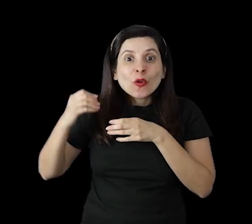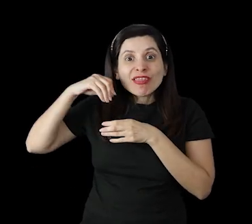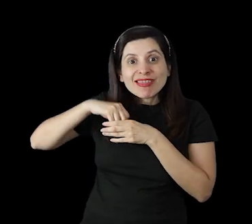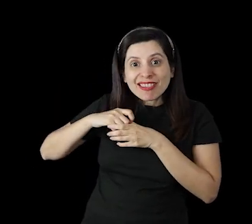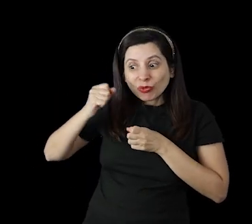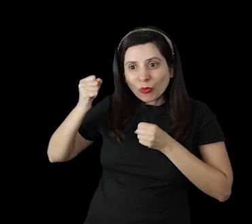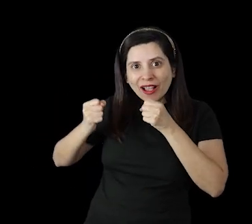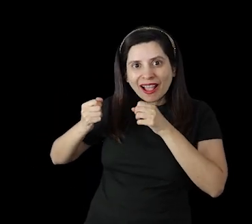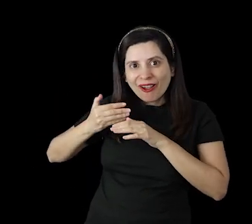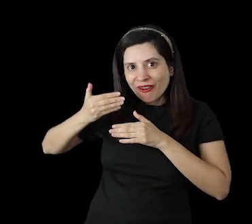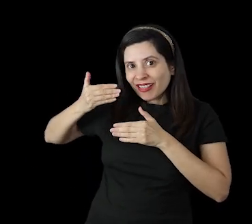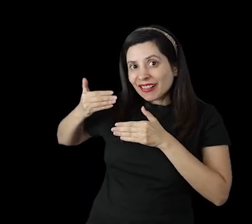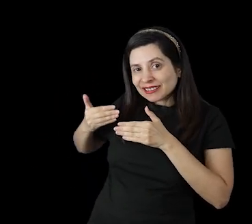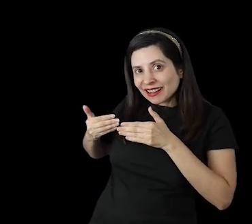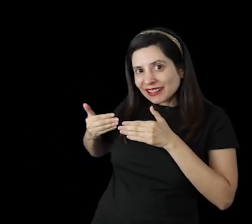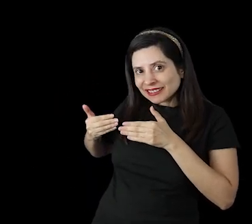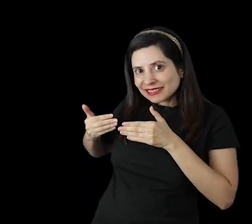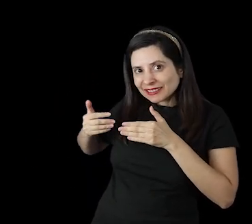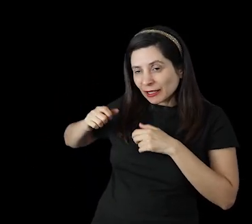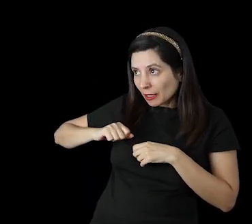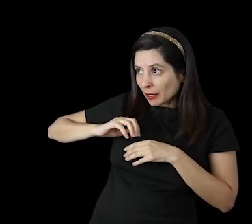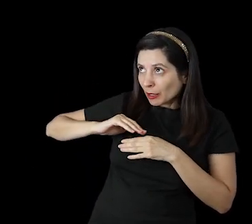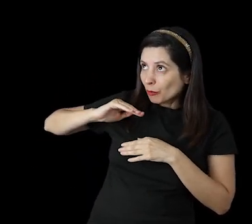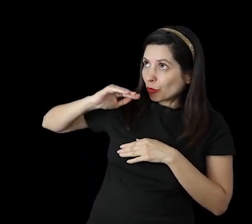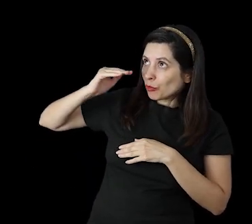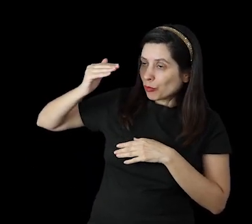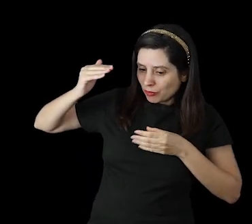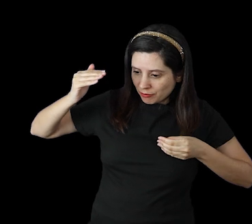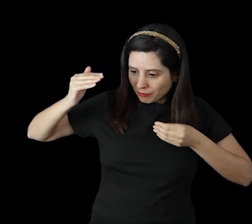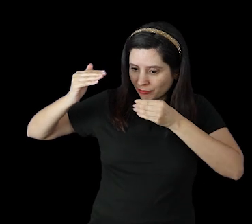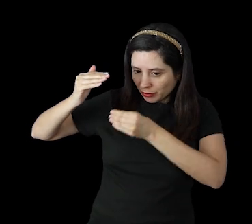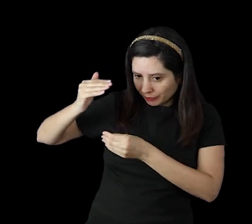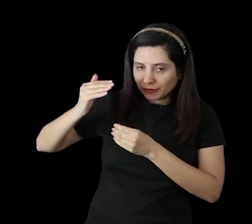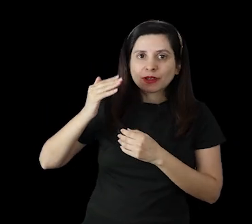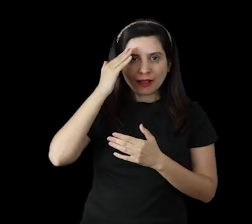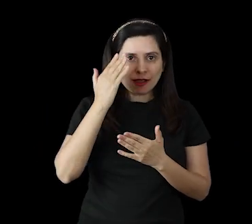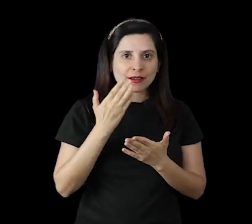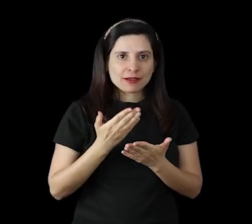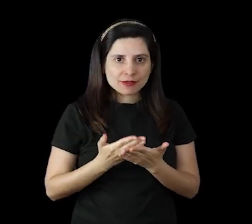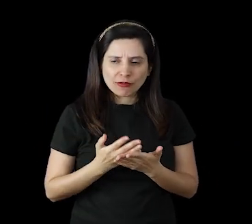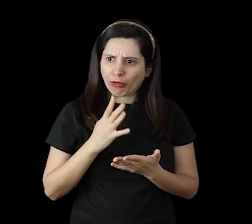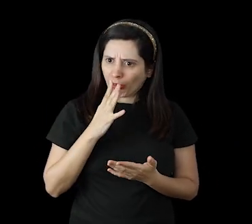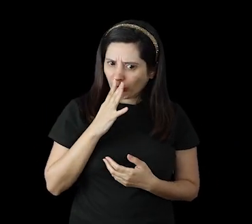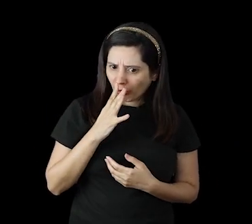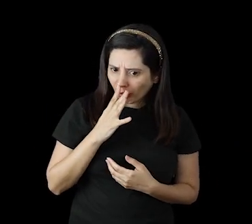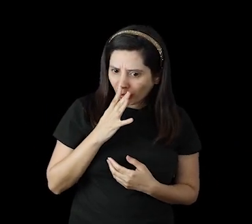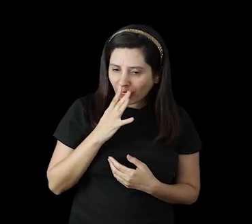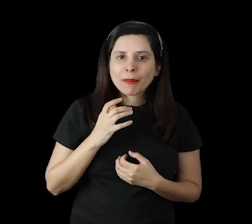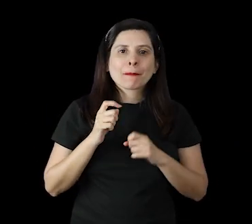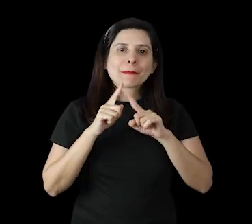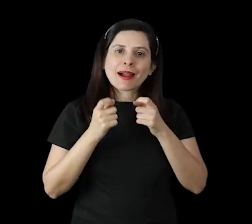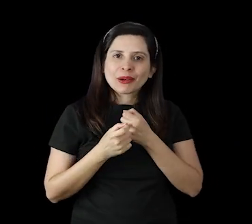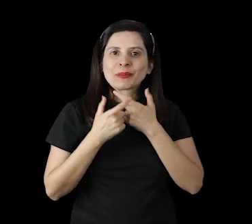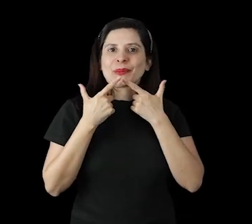porta-mala, né? E são aquelas situações que a gente, ao mesmo tempo, não acredita, que a gente fica surpresa, e que é uma